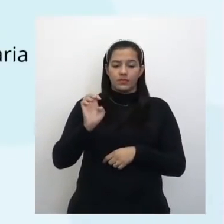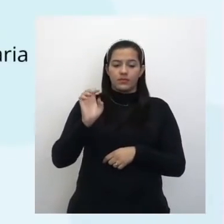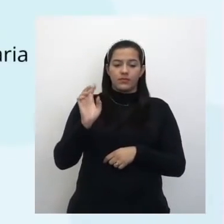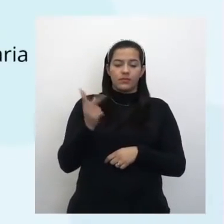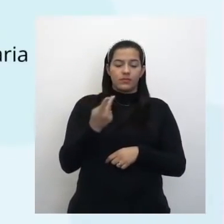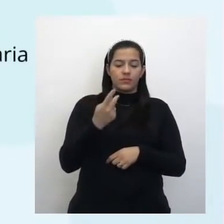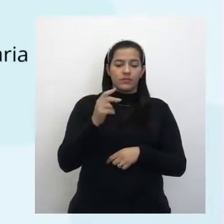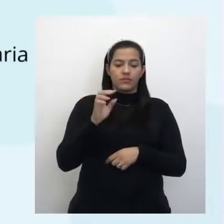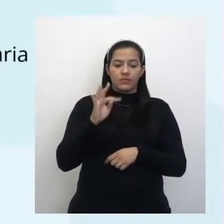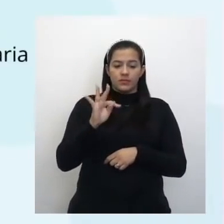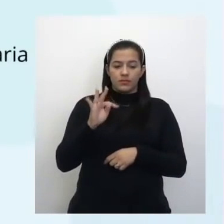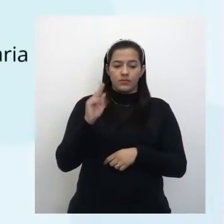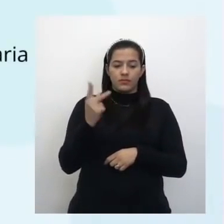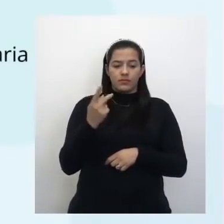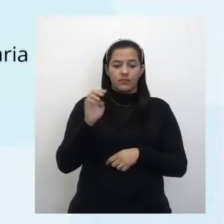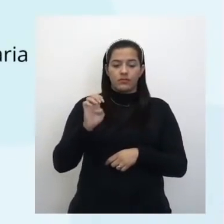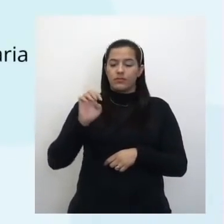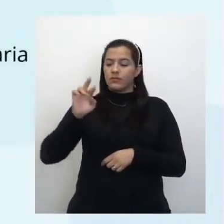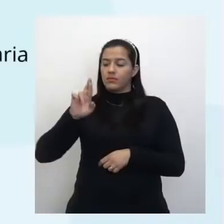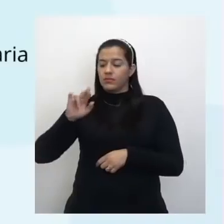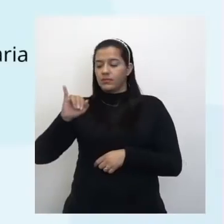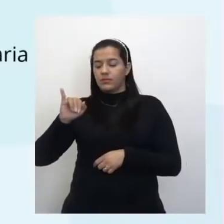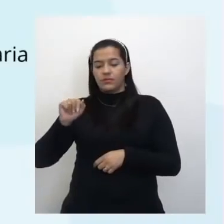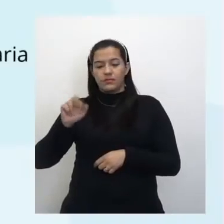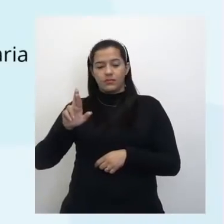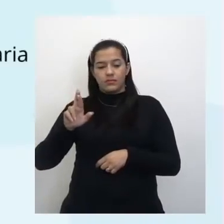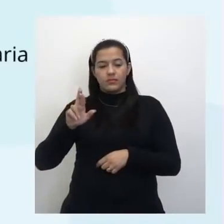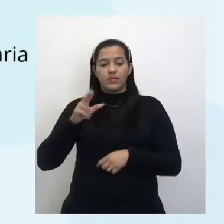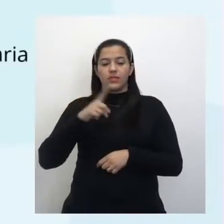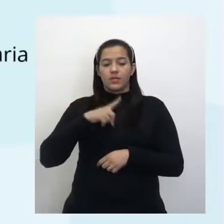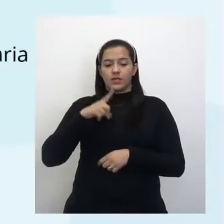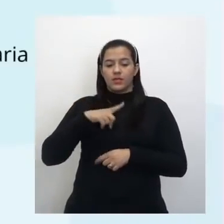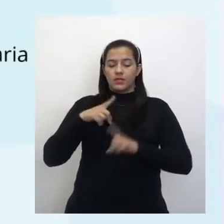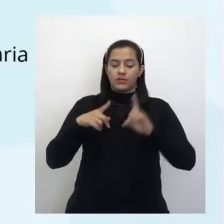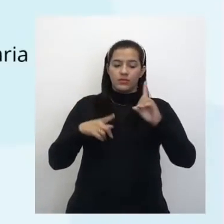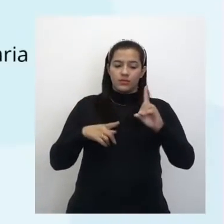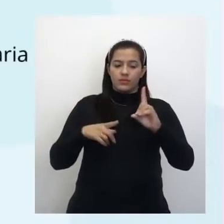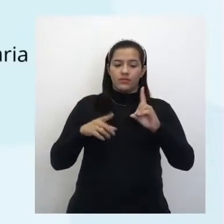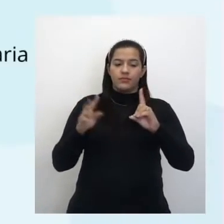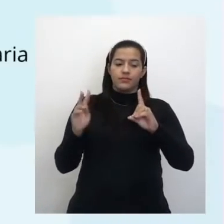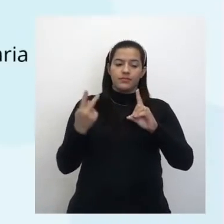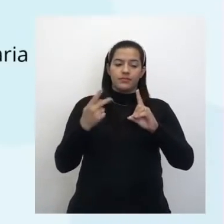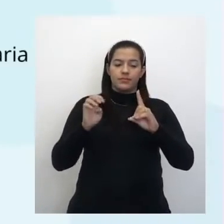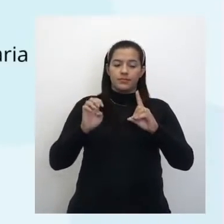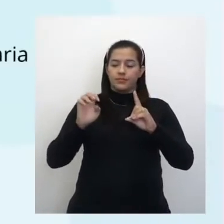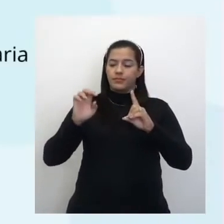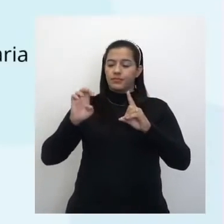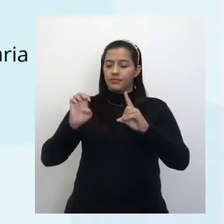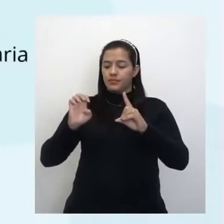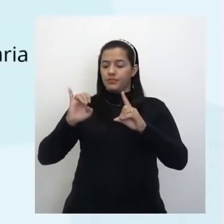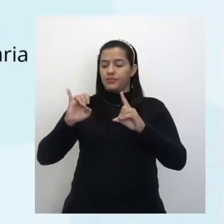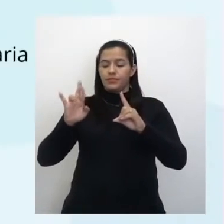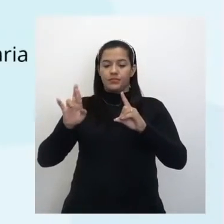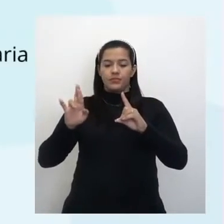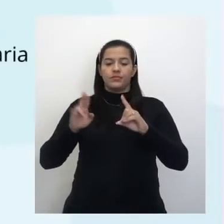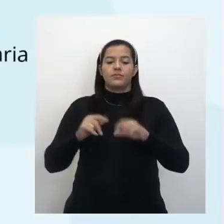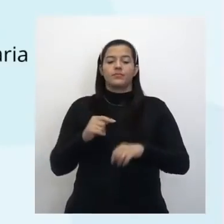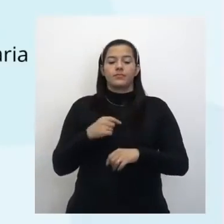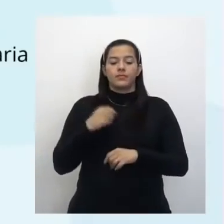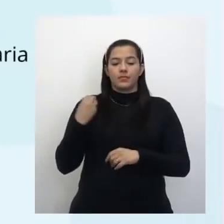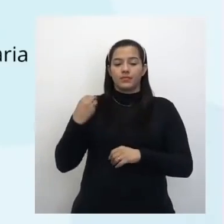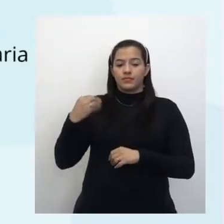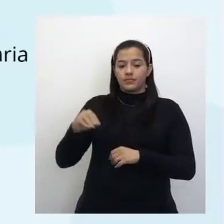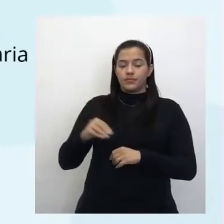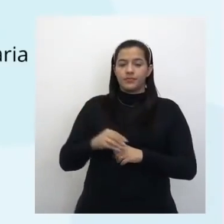Beleza então Dire que aqui você de não pode ser o mais aqui aí eu der que derem Ok o nome deles são